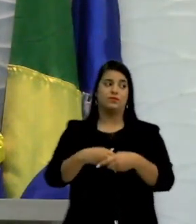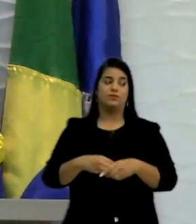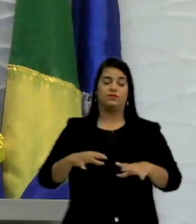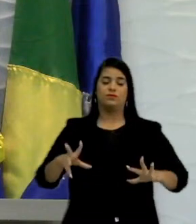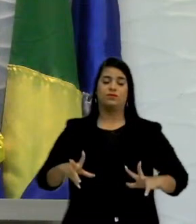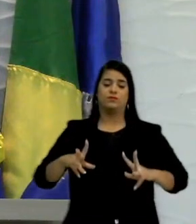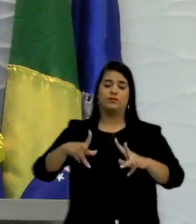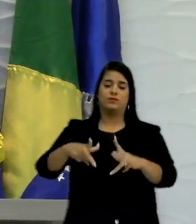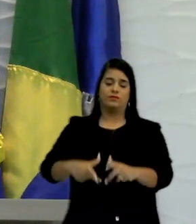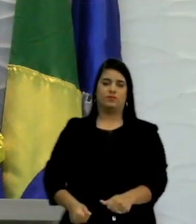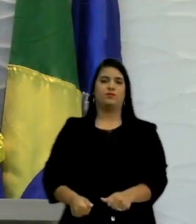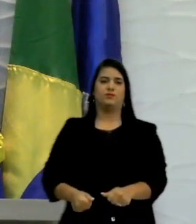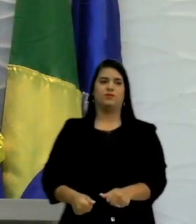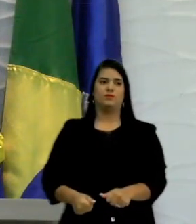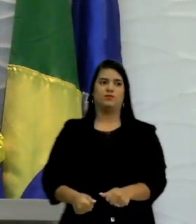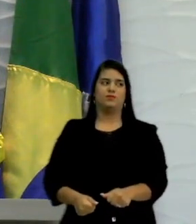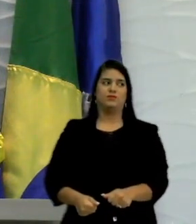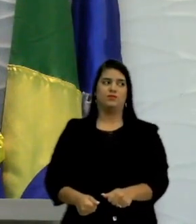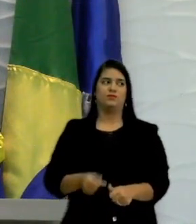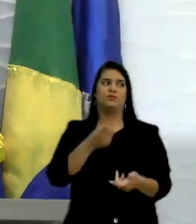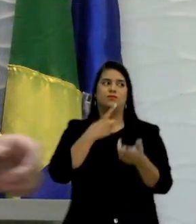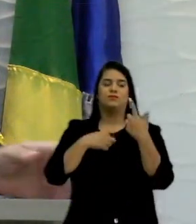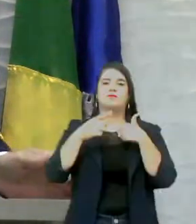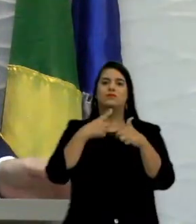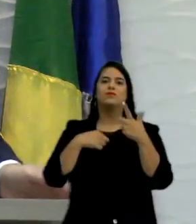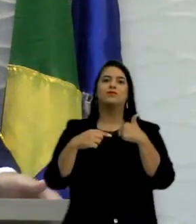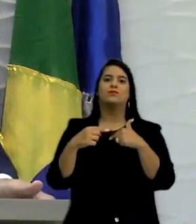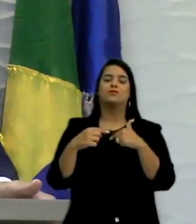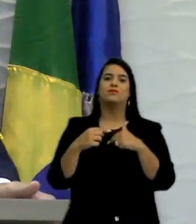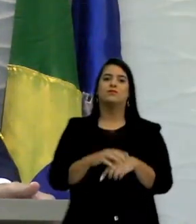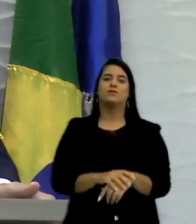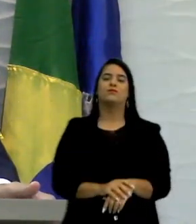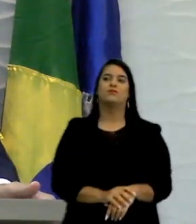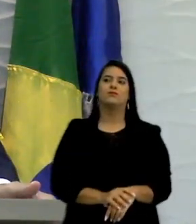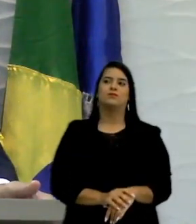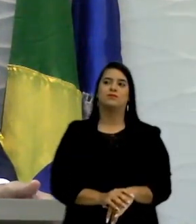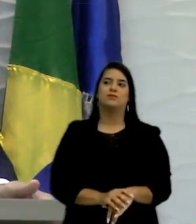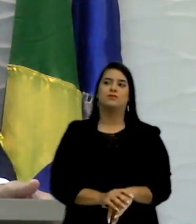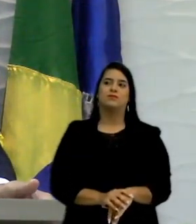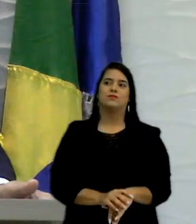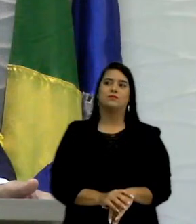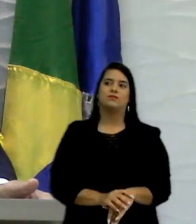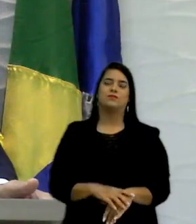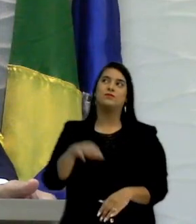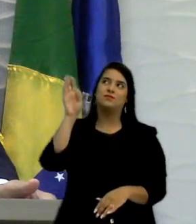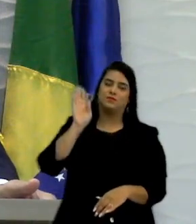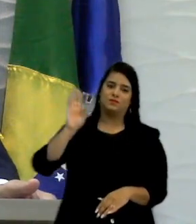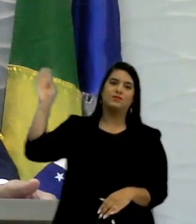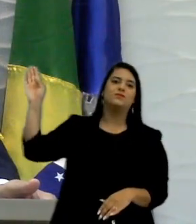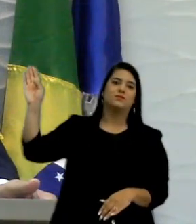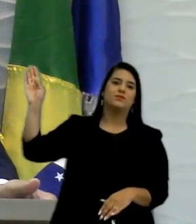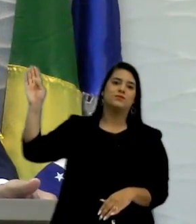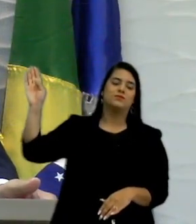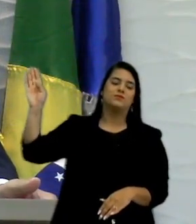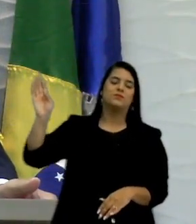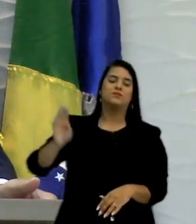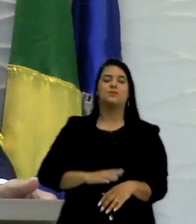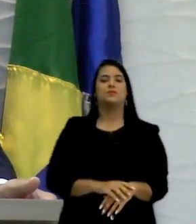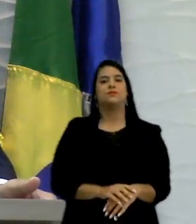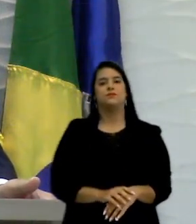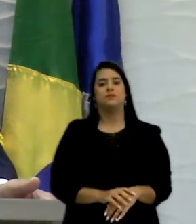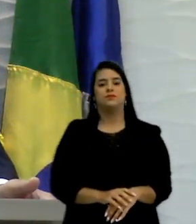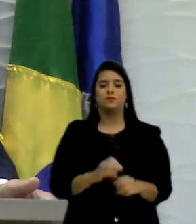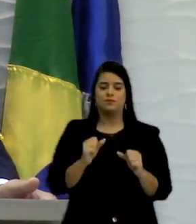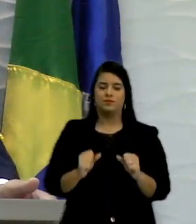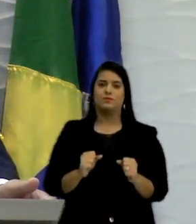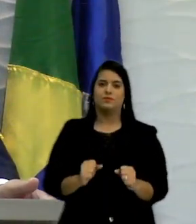também uma vaga nesta Casa Legislativa, tantos pré-candidatos que estão aí nessa semana na fase de filiação para poder colocar